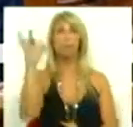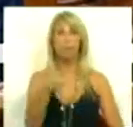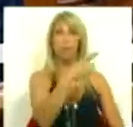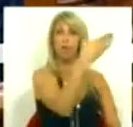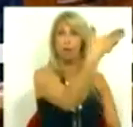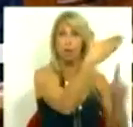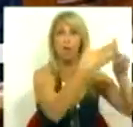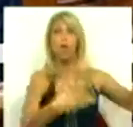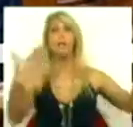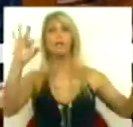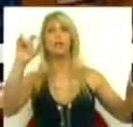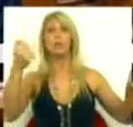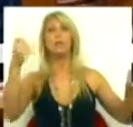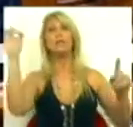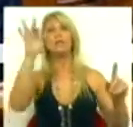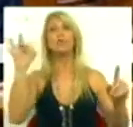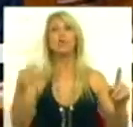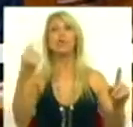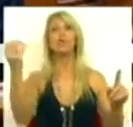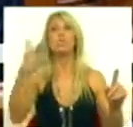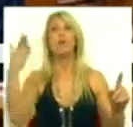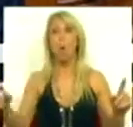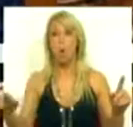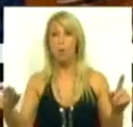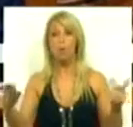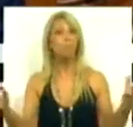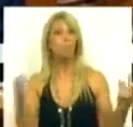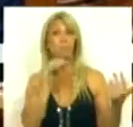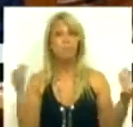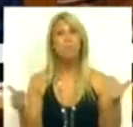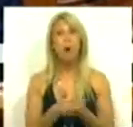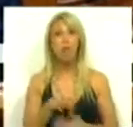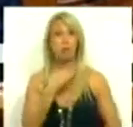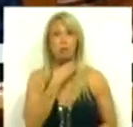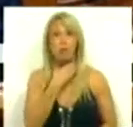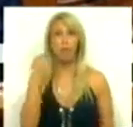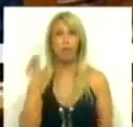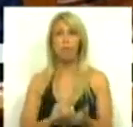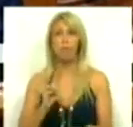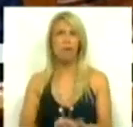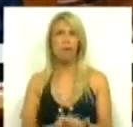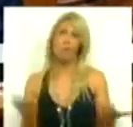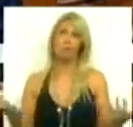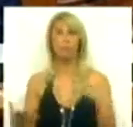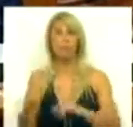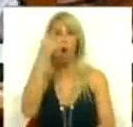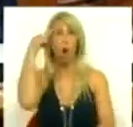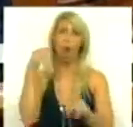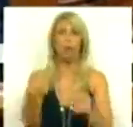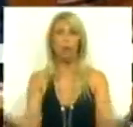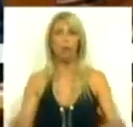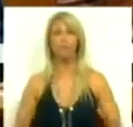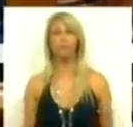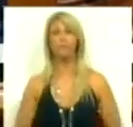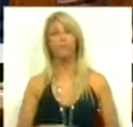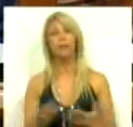91 para 145% em 2011, morte, sufoco e pobreza foram os grandes objetivos conseguidos. Por